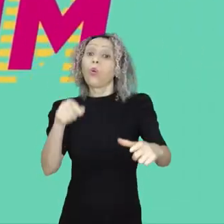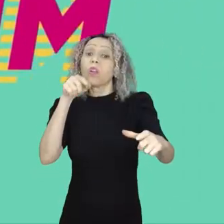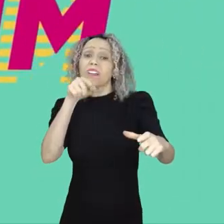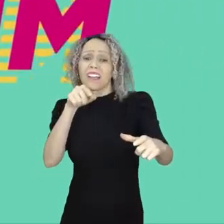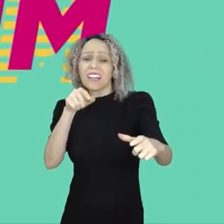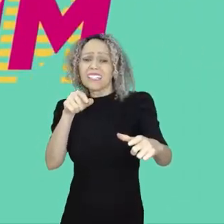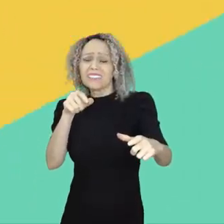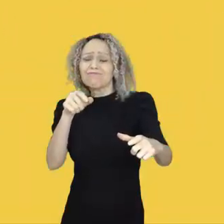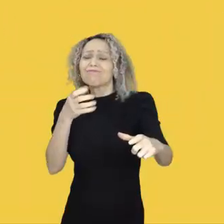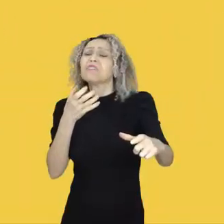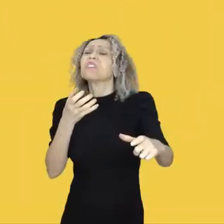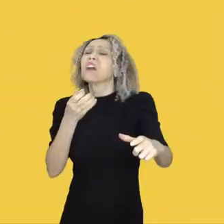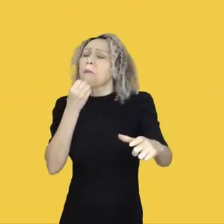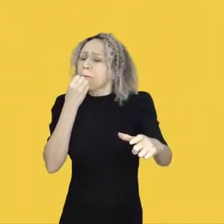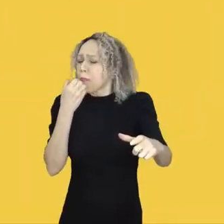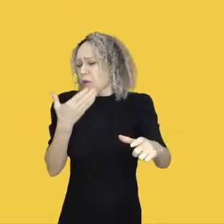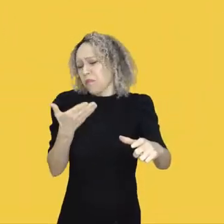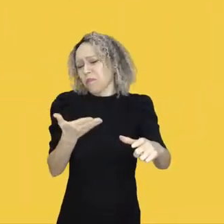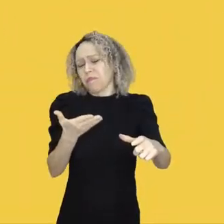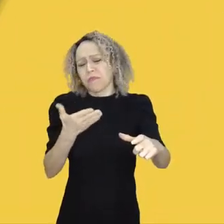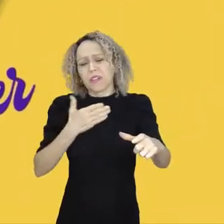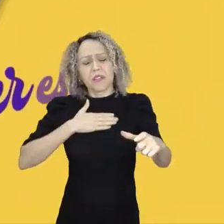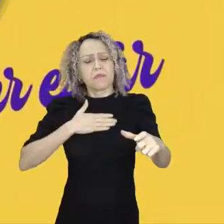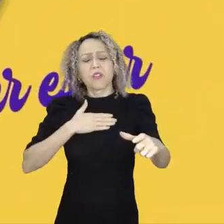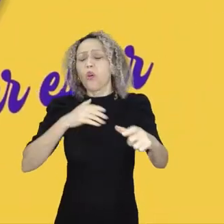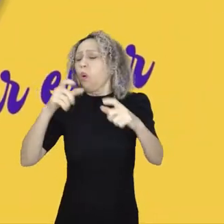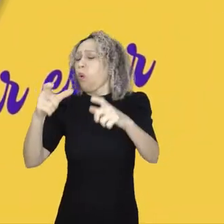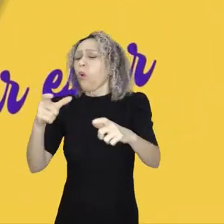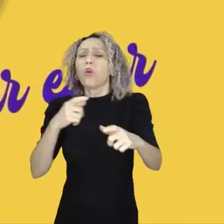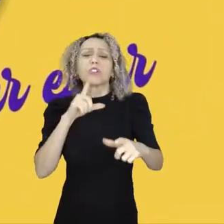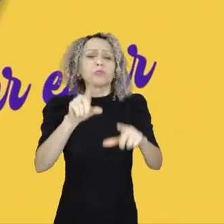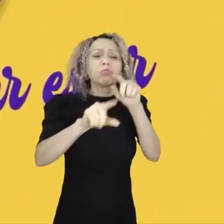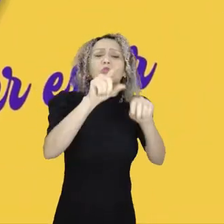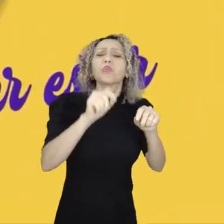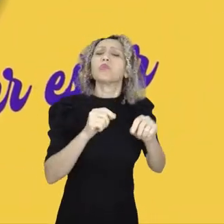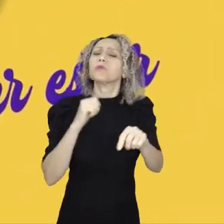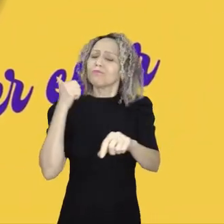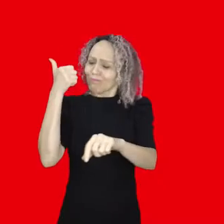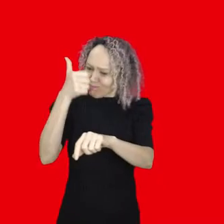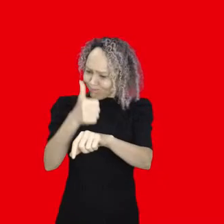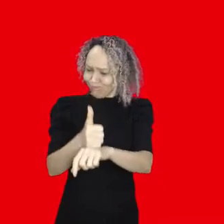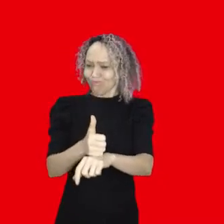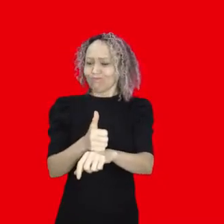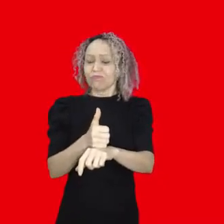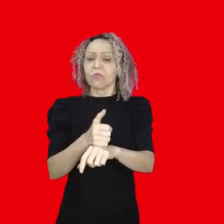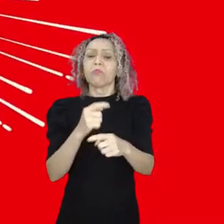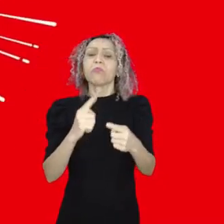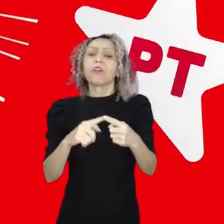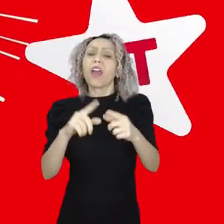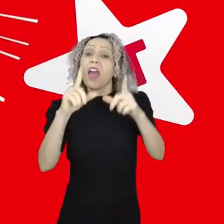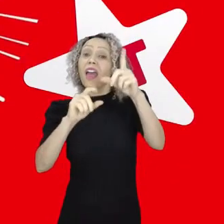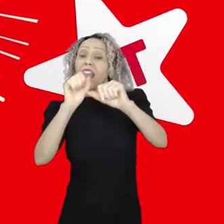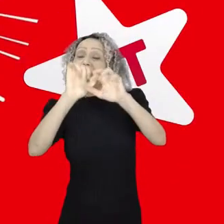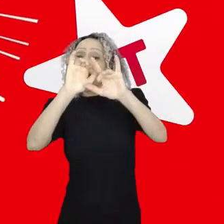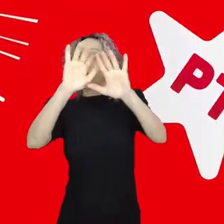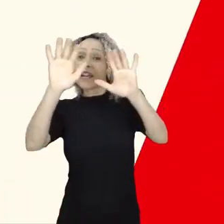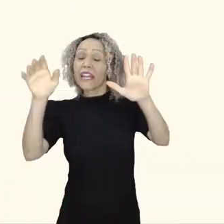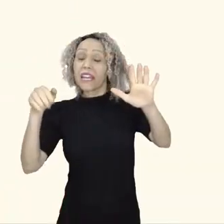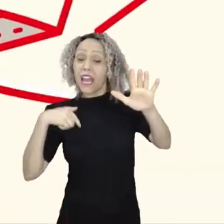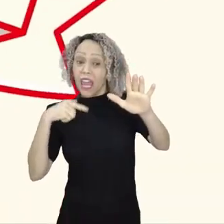é bom pra mim, é onde eu quiser estar. A estrela ainda